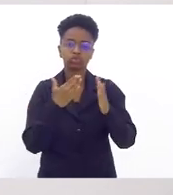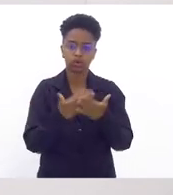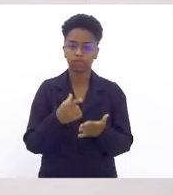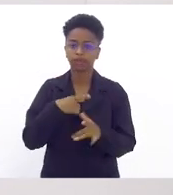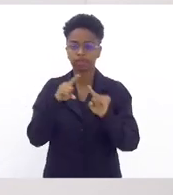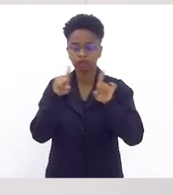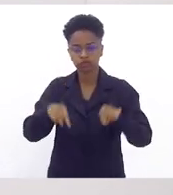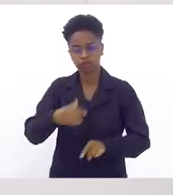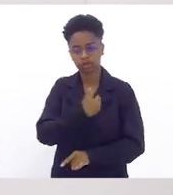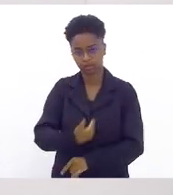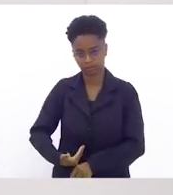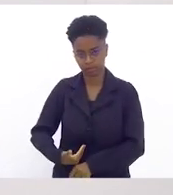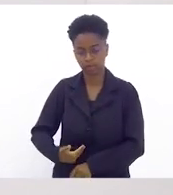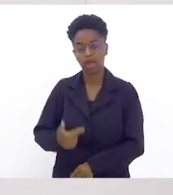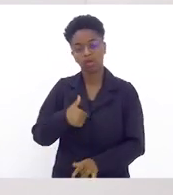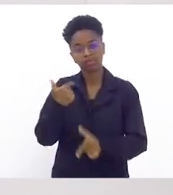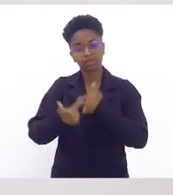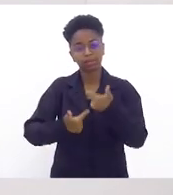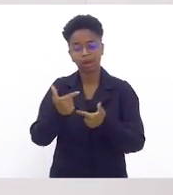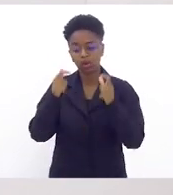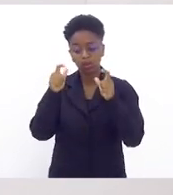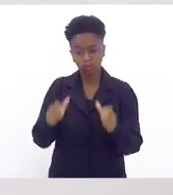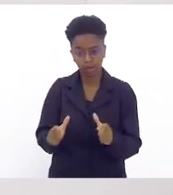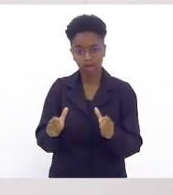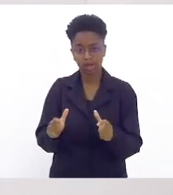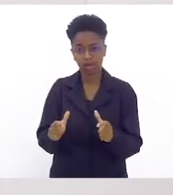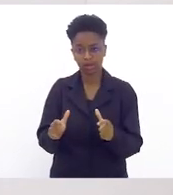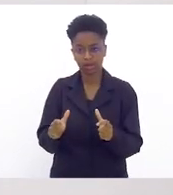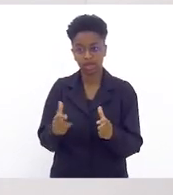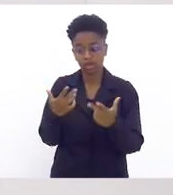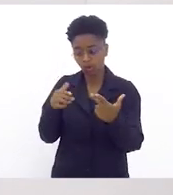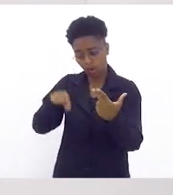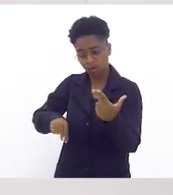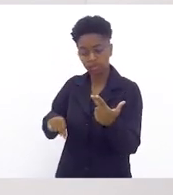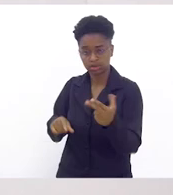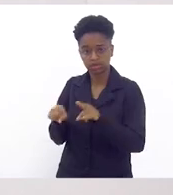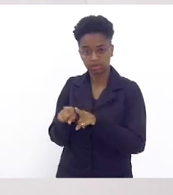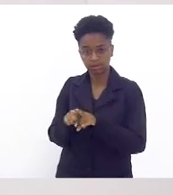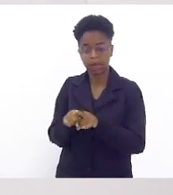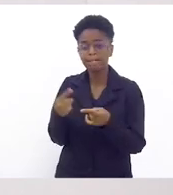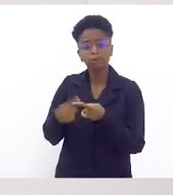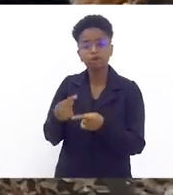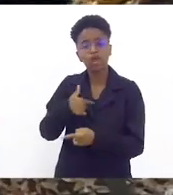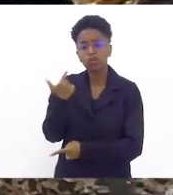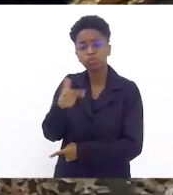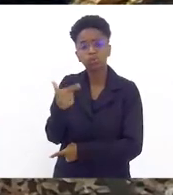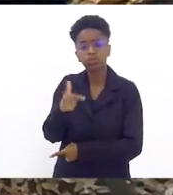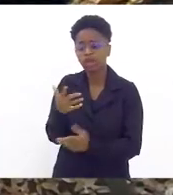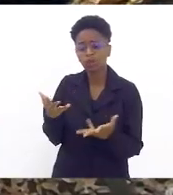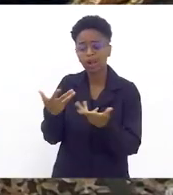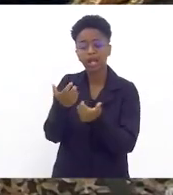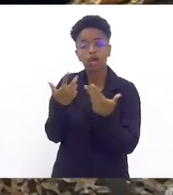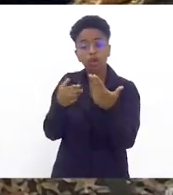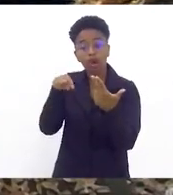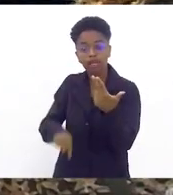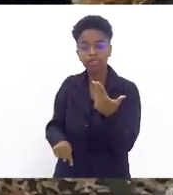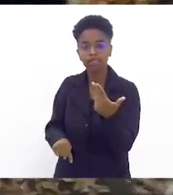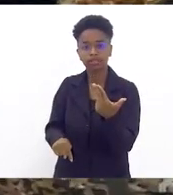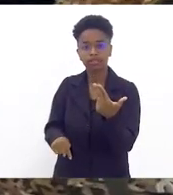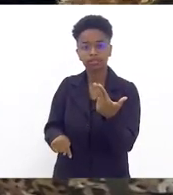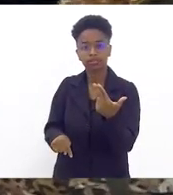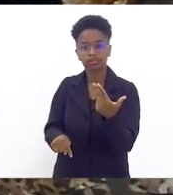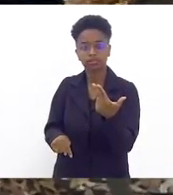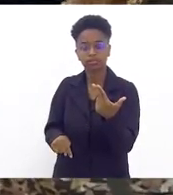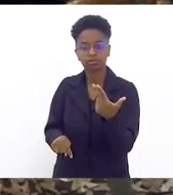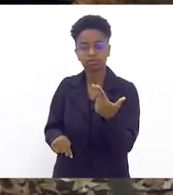tem Funcionários Públicos Eu trabalho num prédio público como esse daqui também E por que que eu não tenho essa qualidade de trabalho